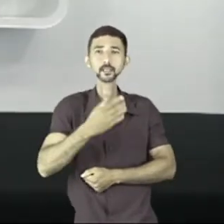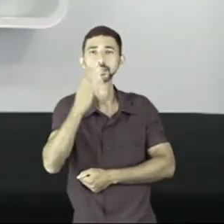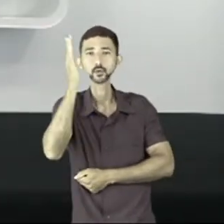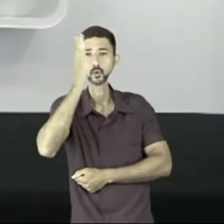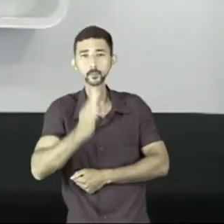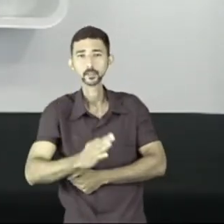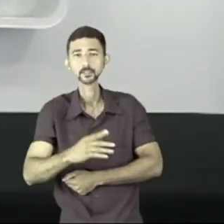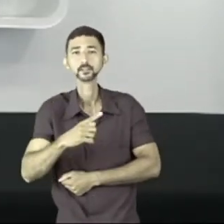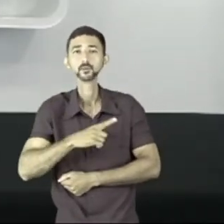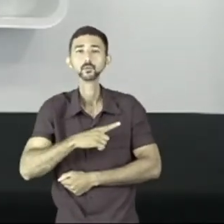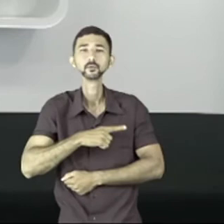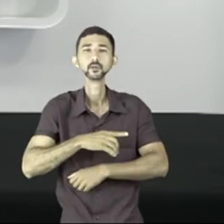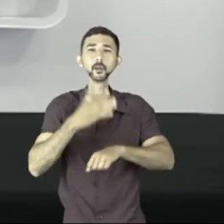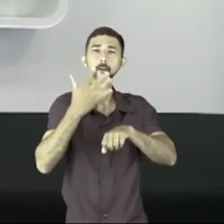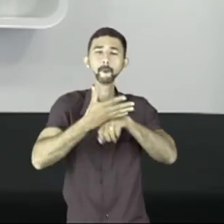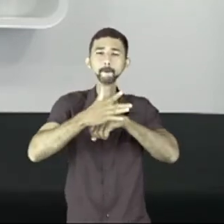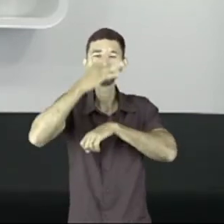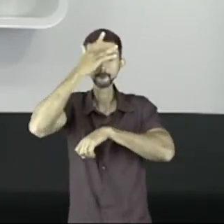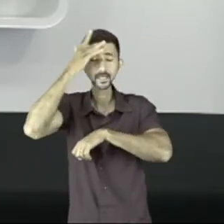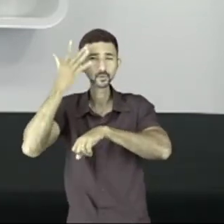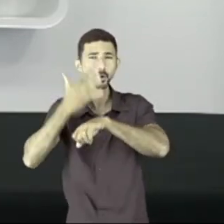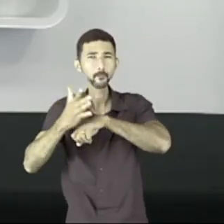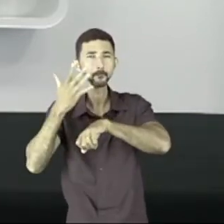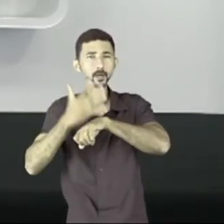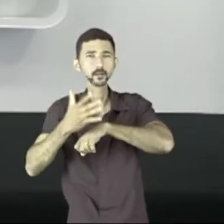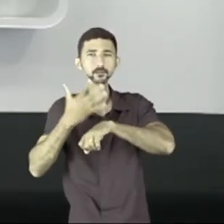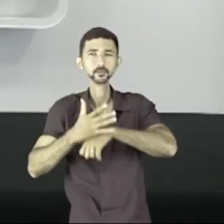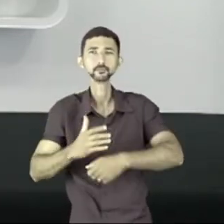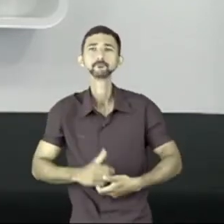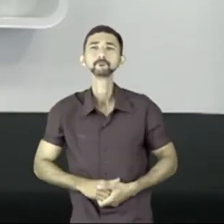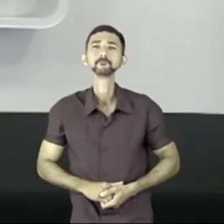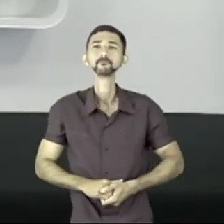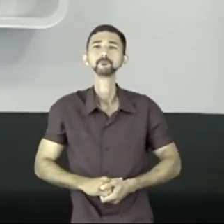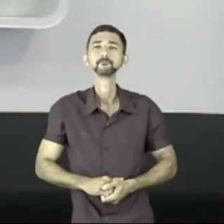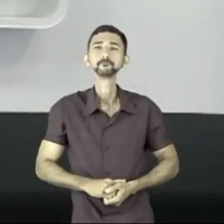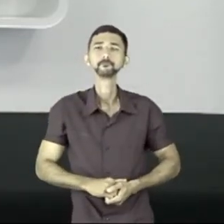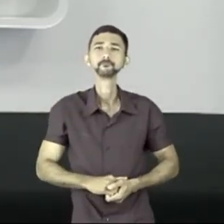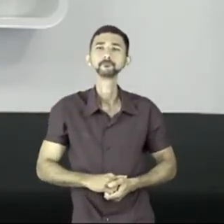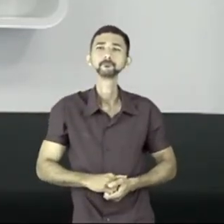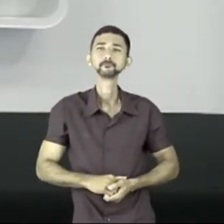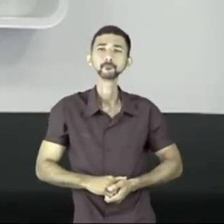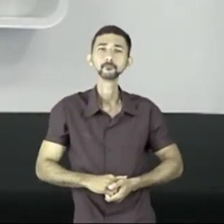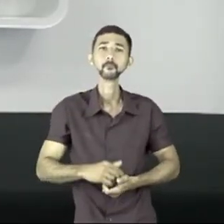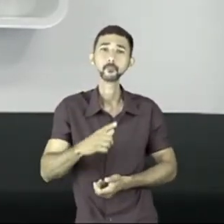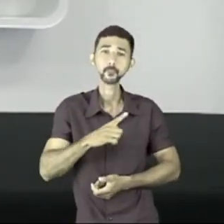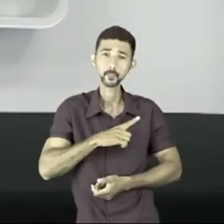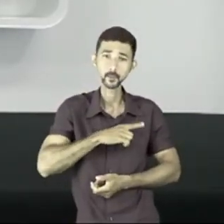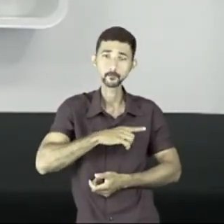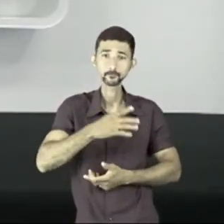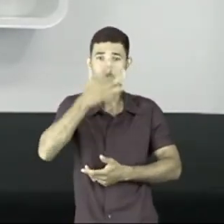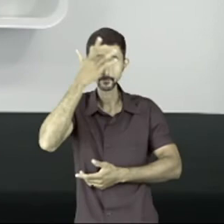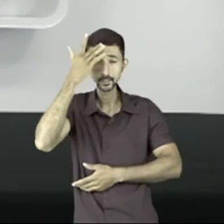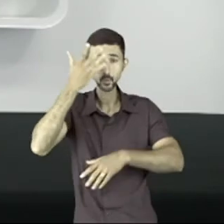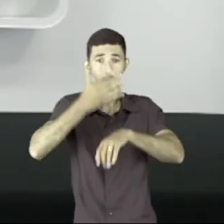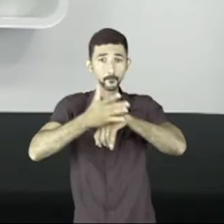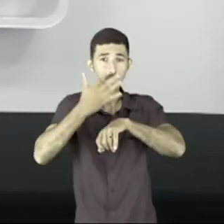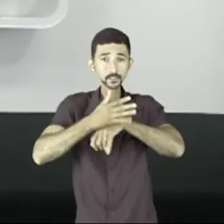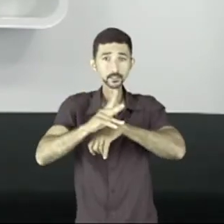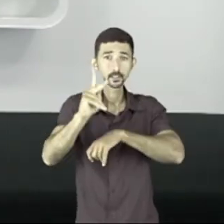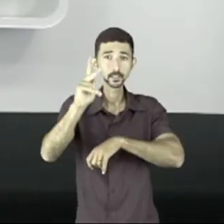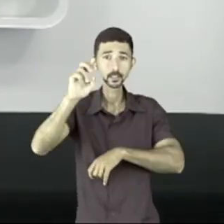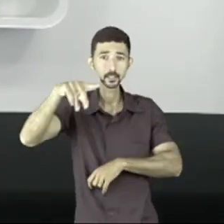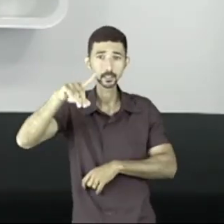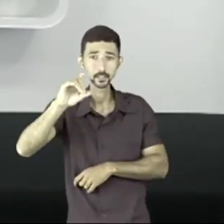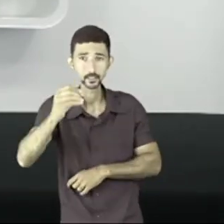Brasil existem praticantes de esgrima. Também existem praticantes de Kendo aqui no Brasil. Aqui na